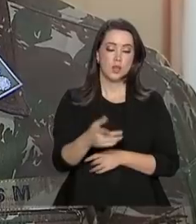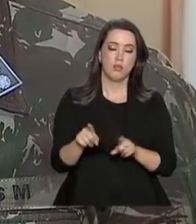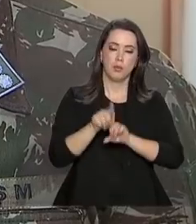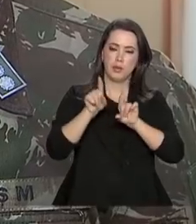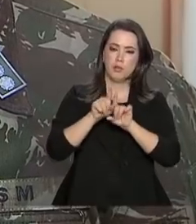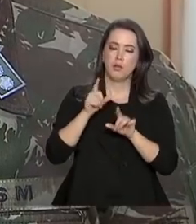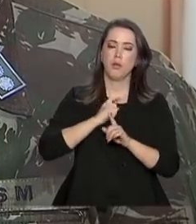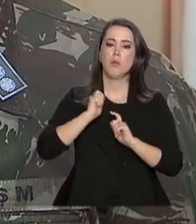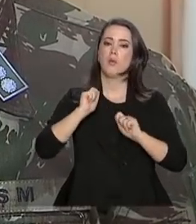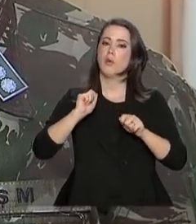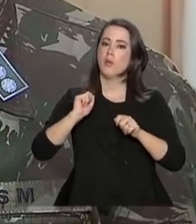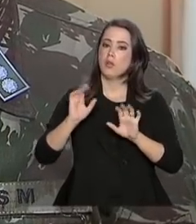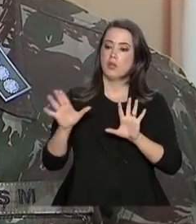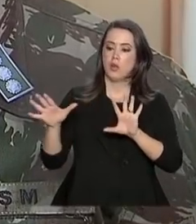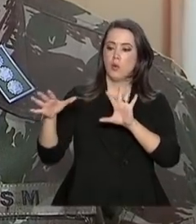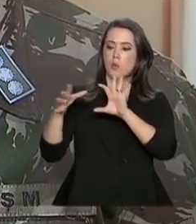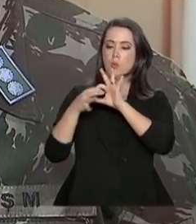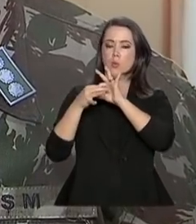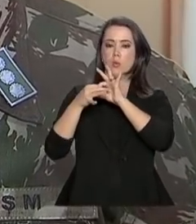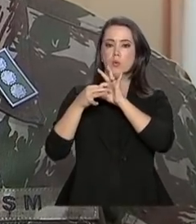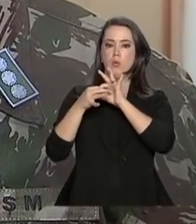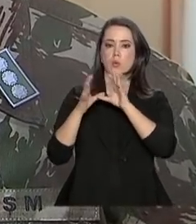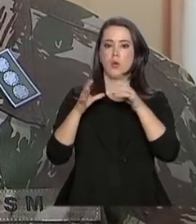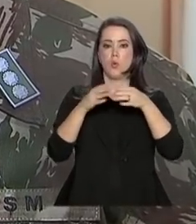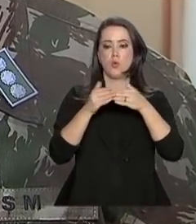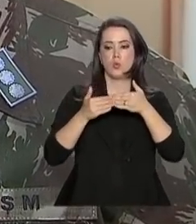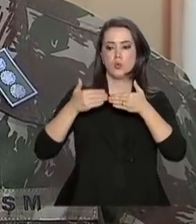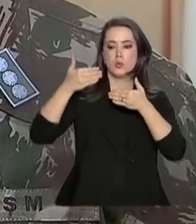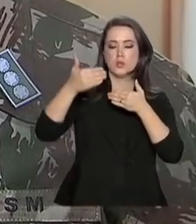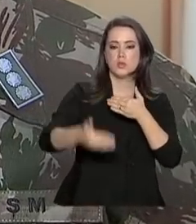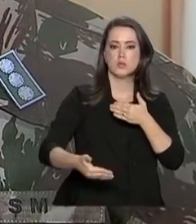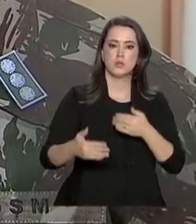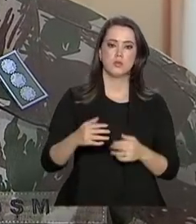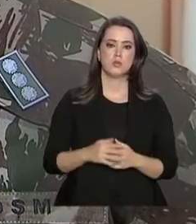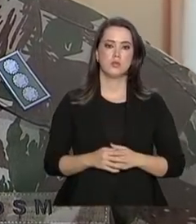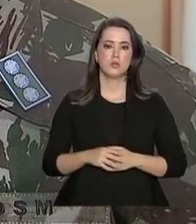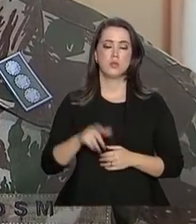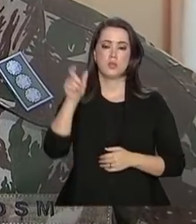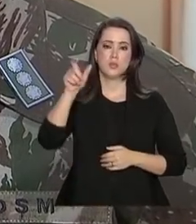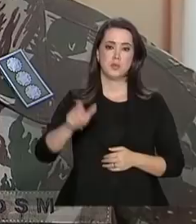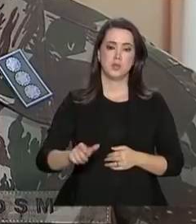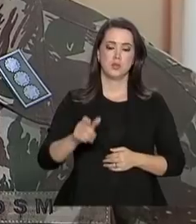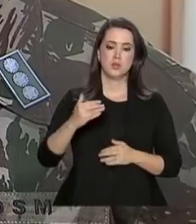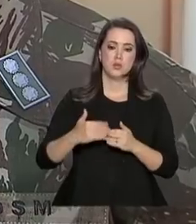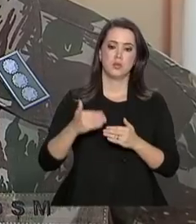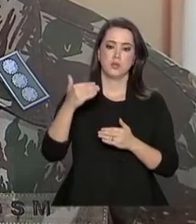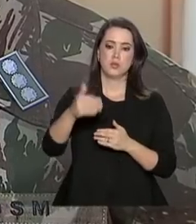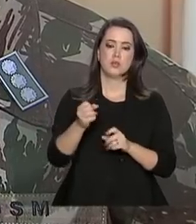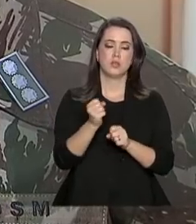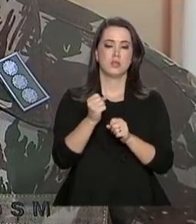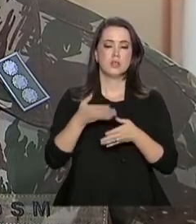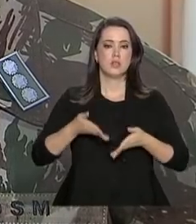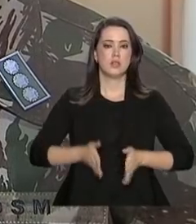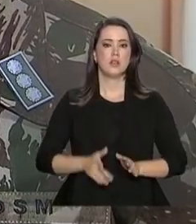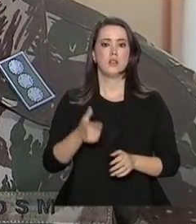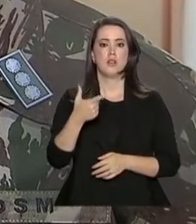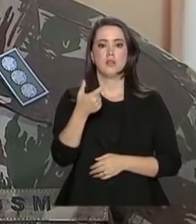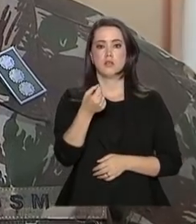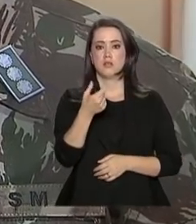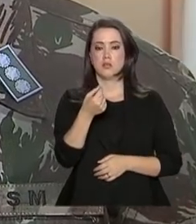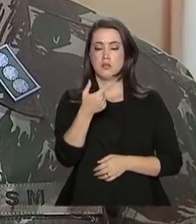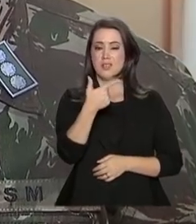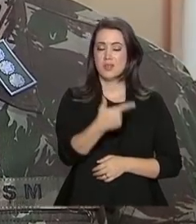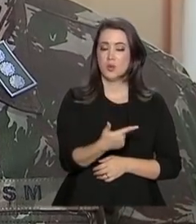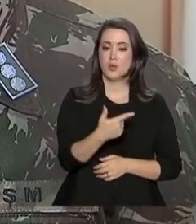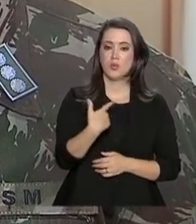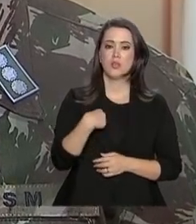também ficar vinculado à classe seguinte ou seja aos cidadãos que nasceram no ano de 2002 então ou seja